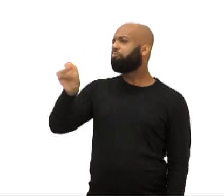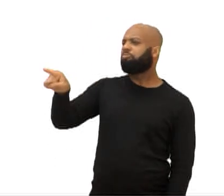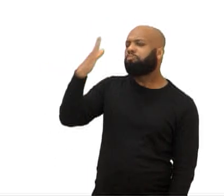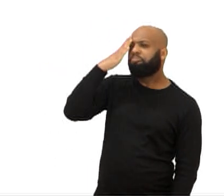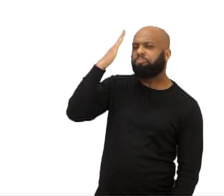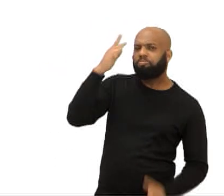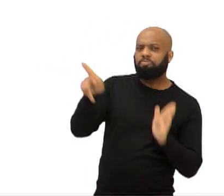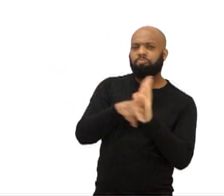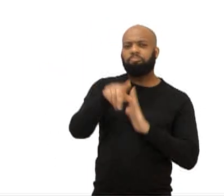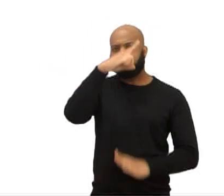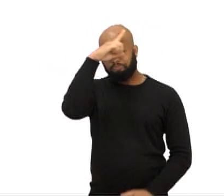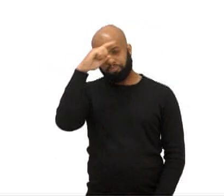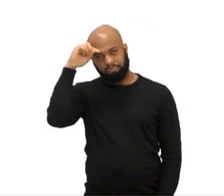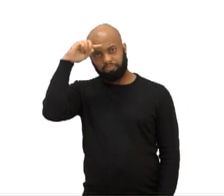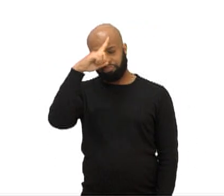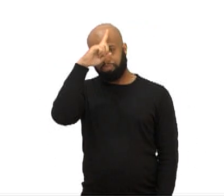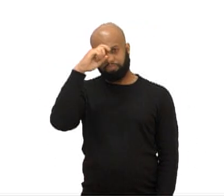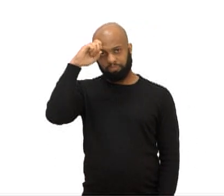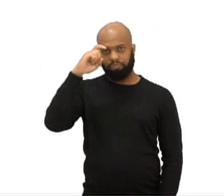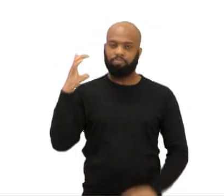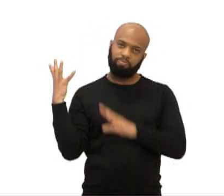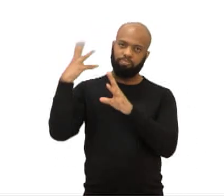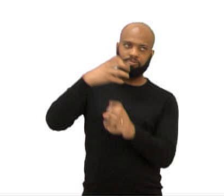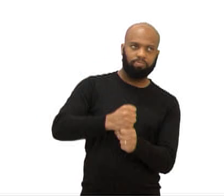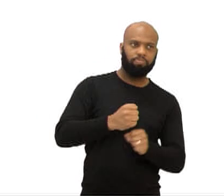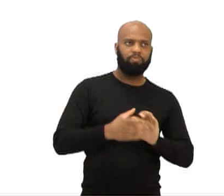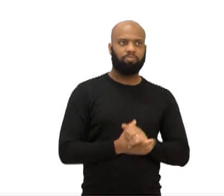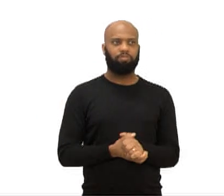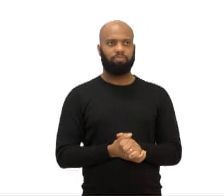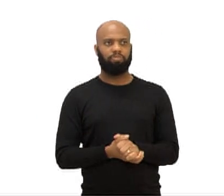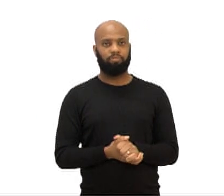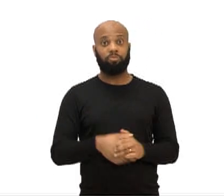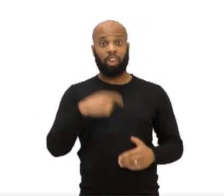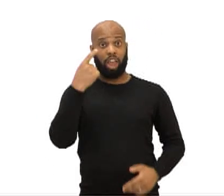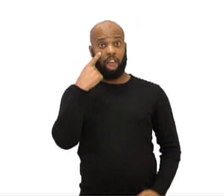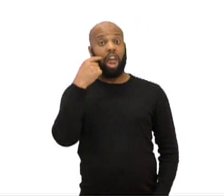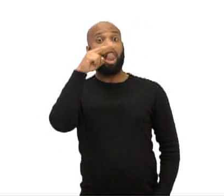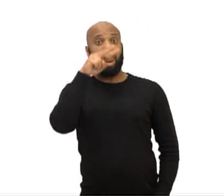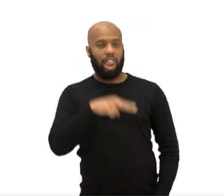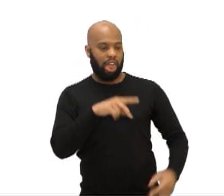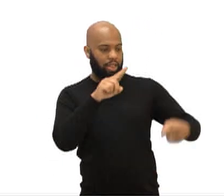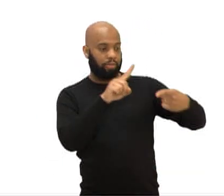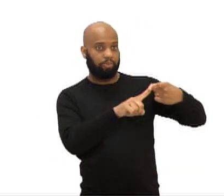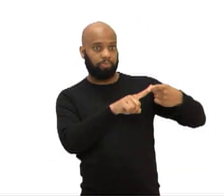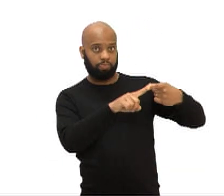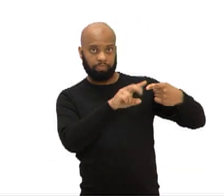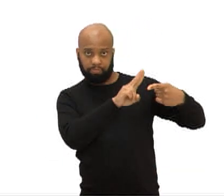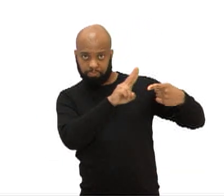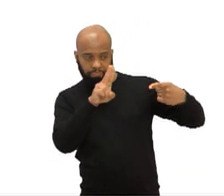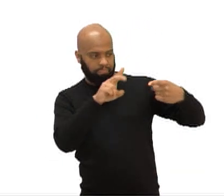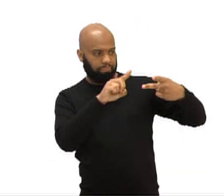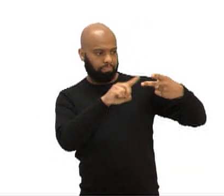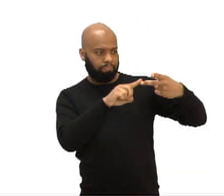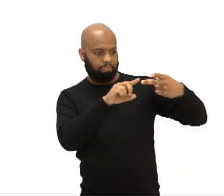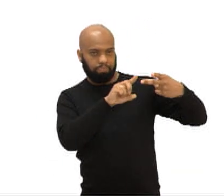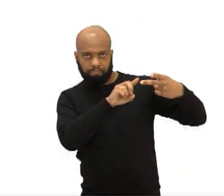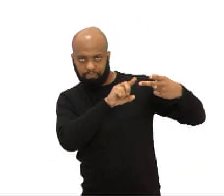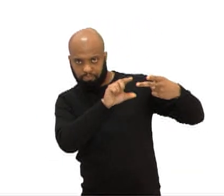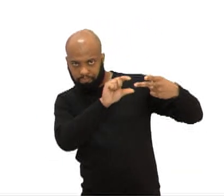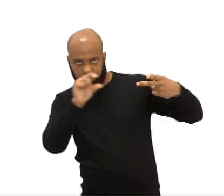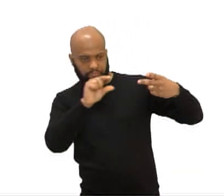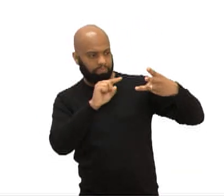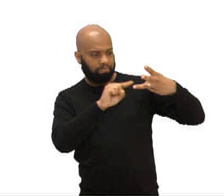está retomando todo o conteúdo da aula, né? Que sabes de Frida Kahlo? Era uma artista mexicana? Cantava